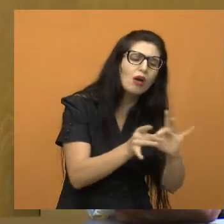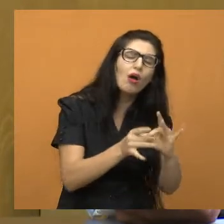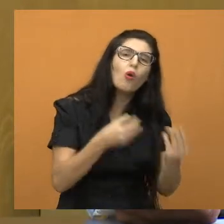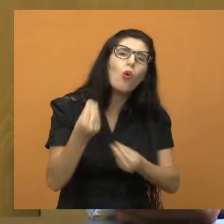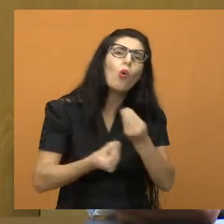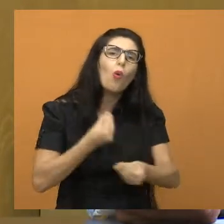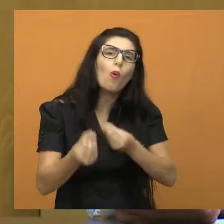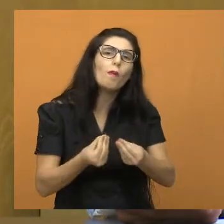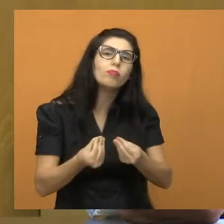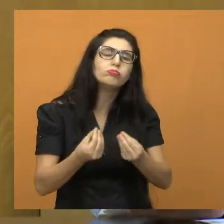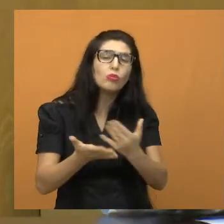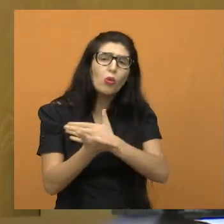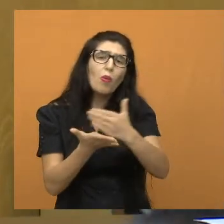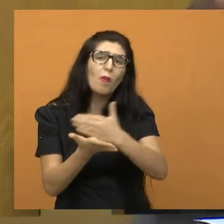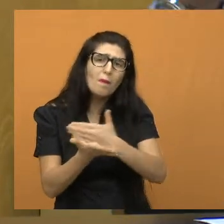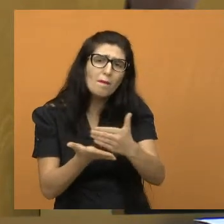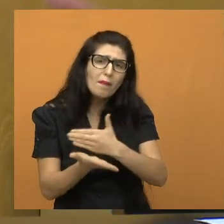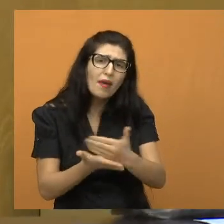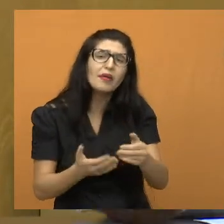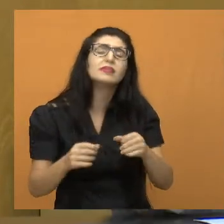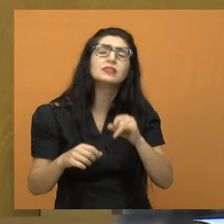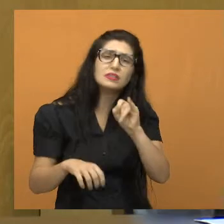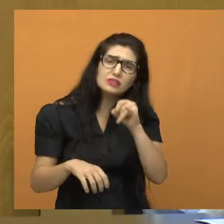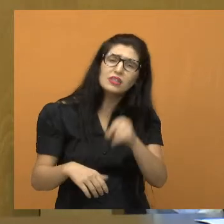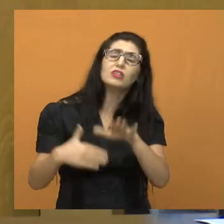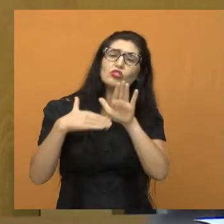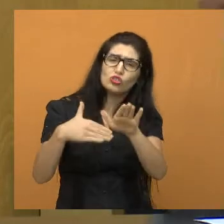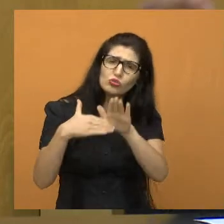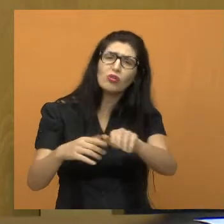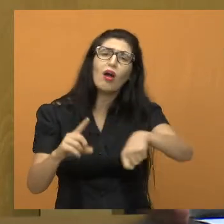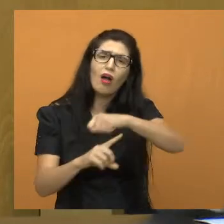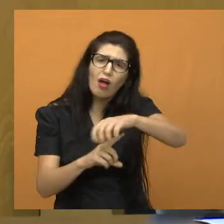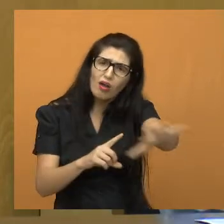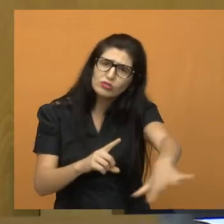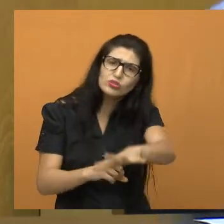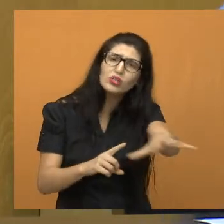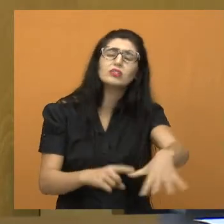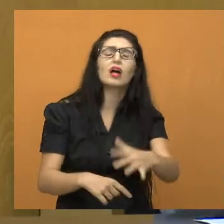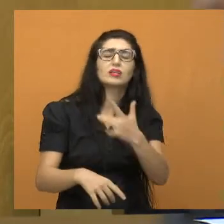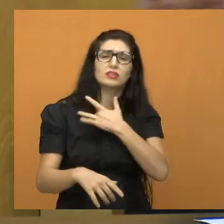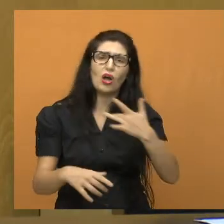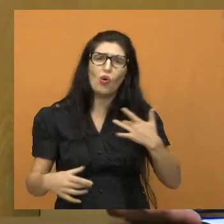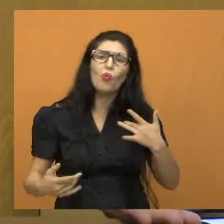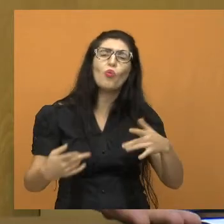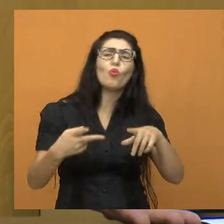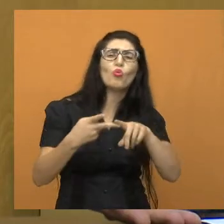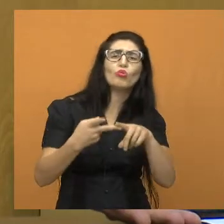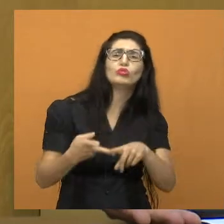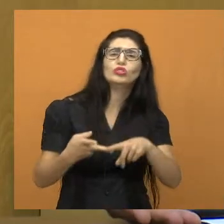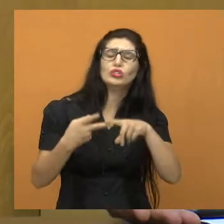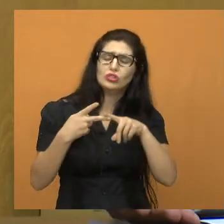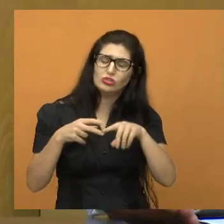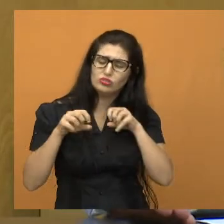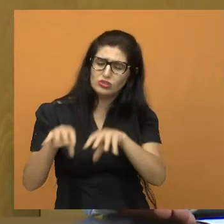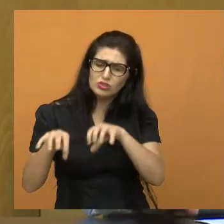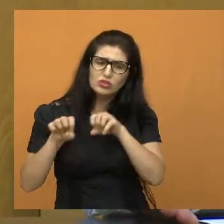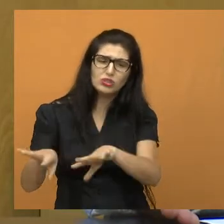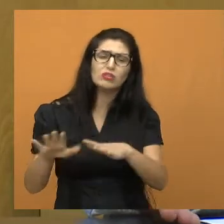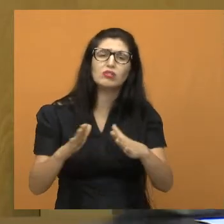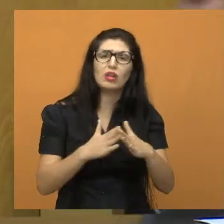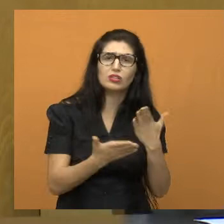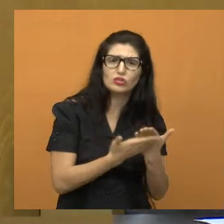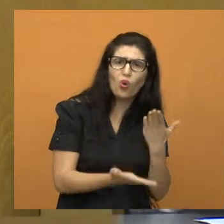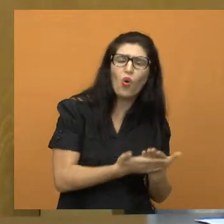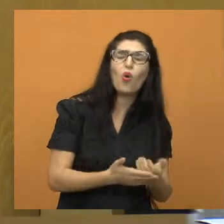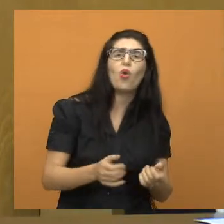políticas públicas. Que seja a política de assistência, a política da saúde, a política da educação, porque